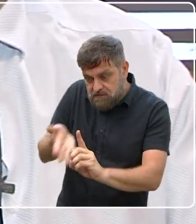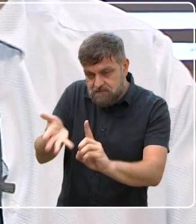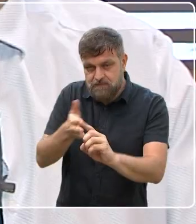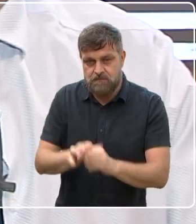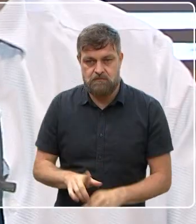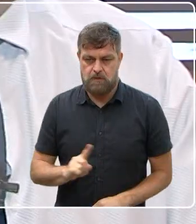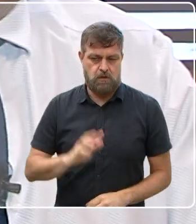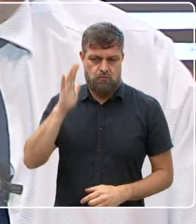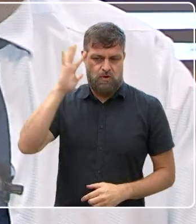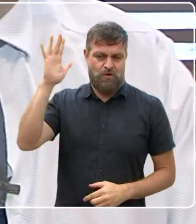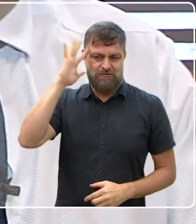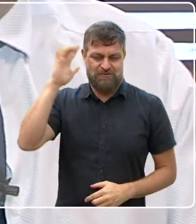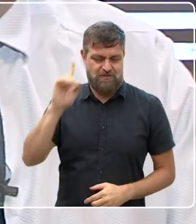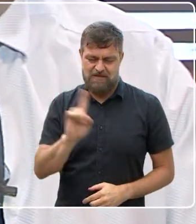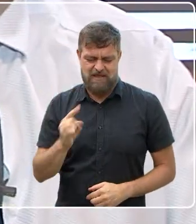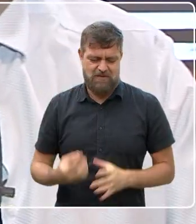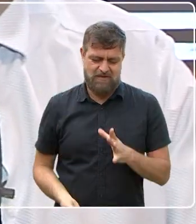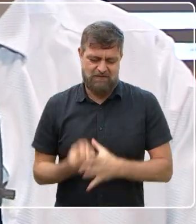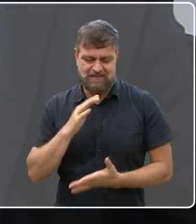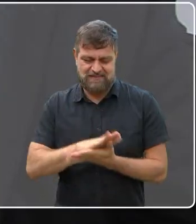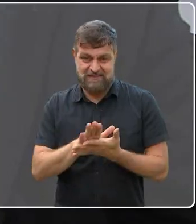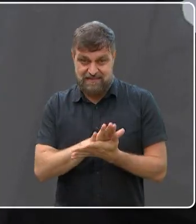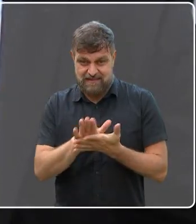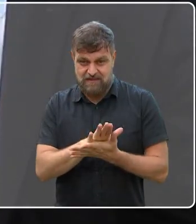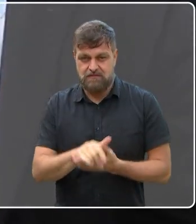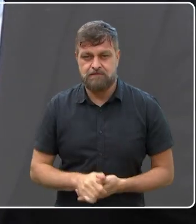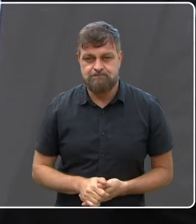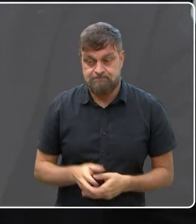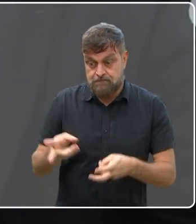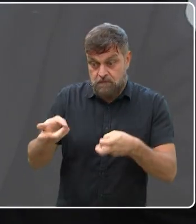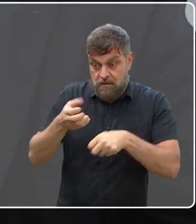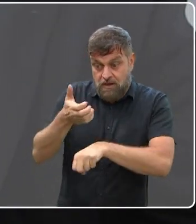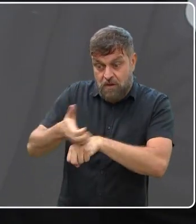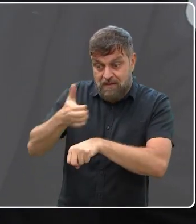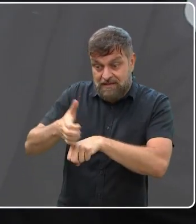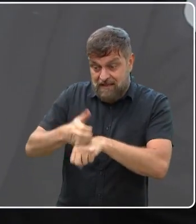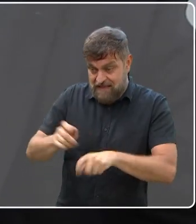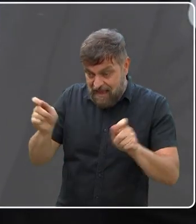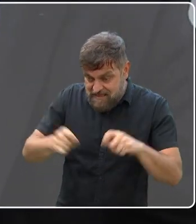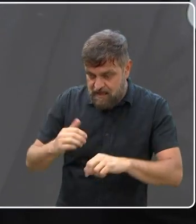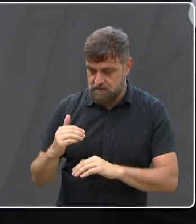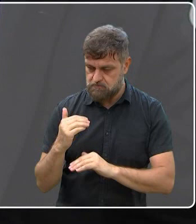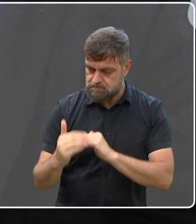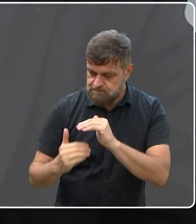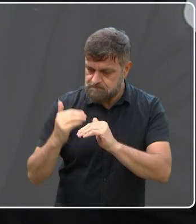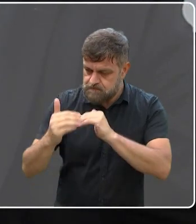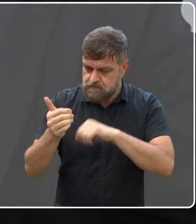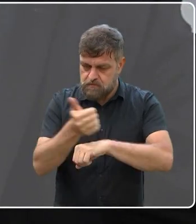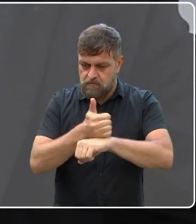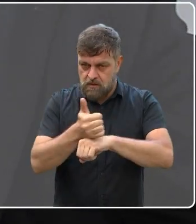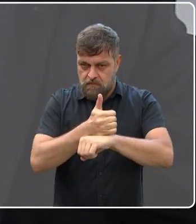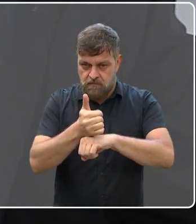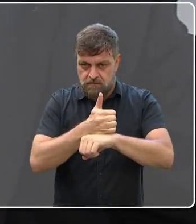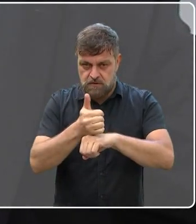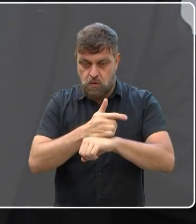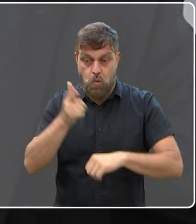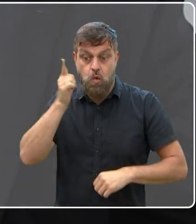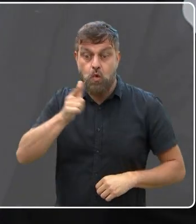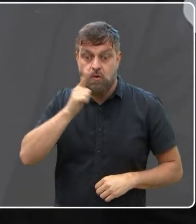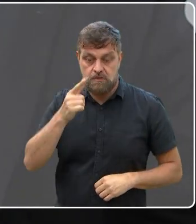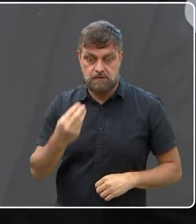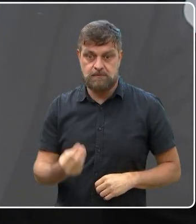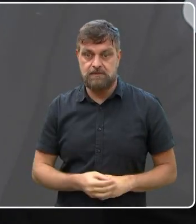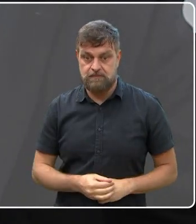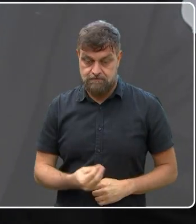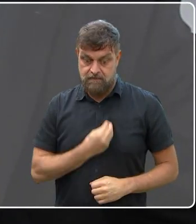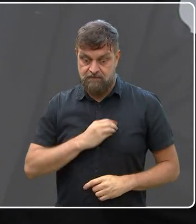E esse não é o sonho? Não, isso não vai acontecer. Eles veem essa oportunidade de crescimento e fazer carreira aqui no escritório, né? Então a